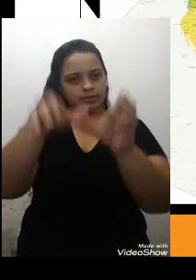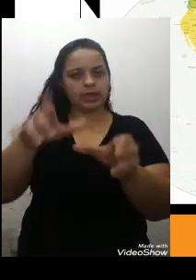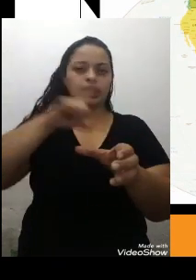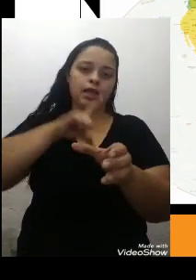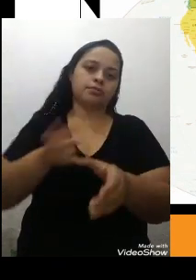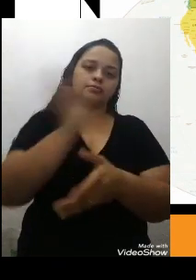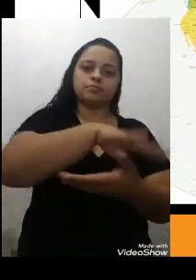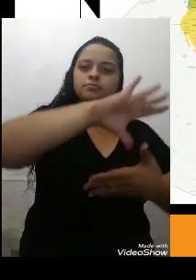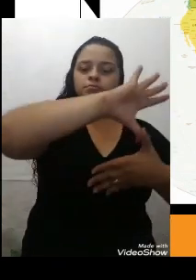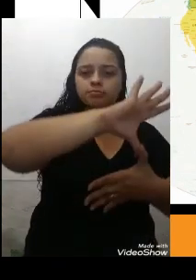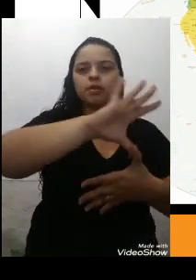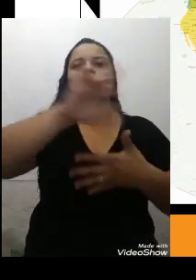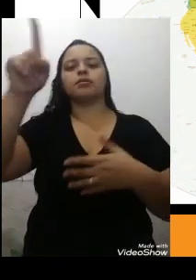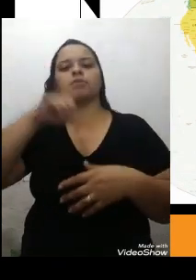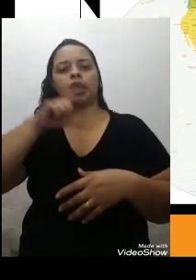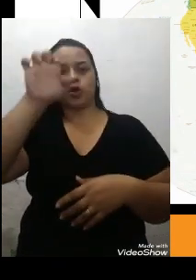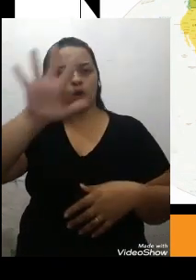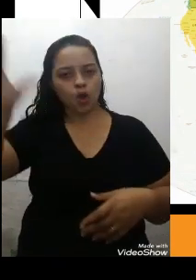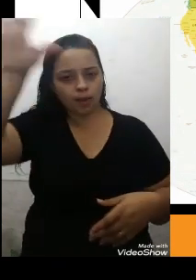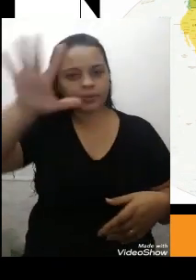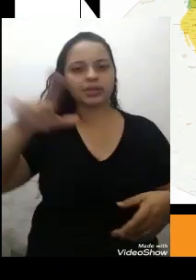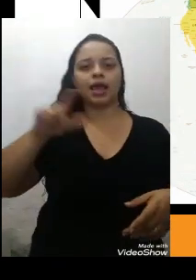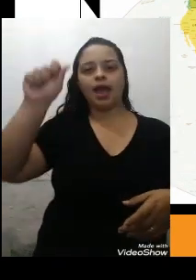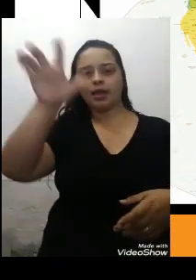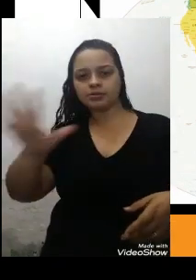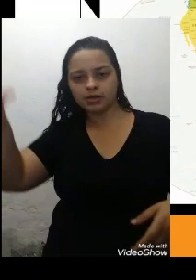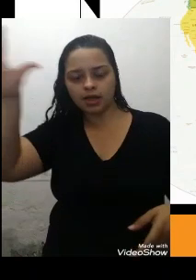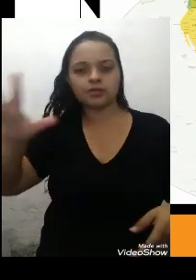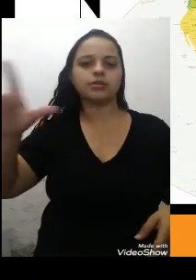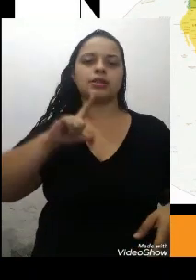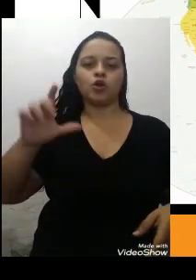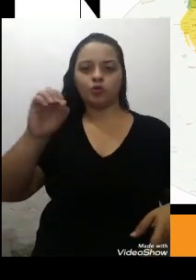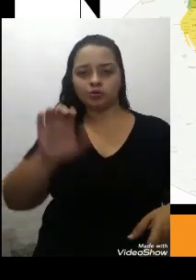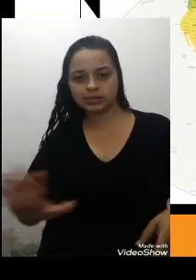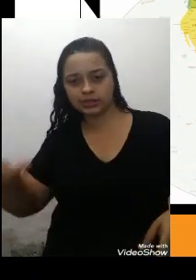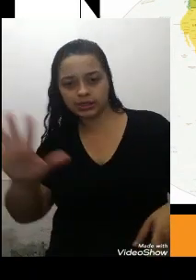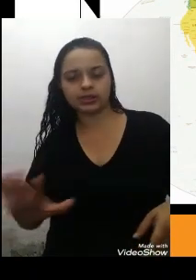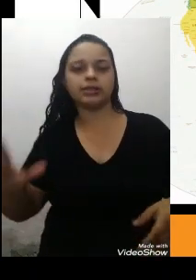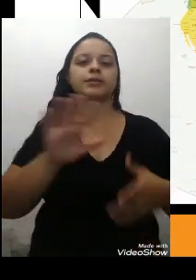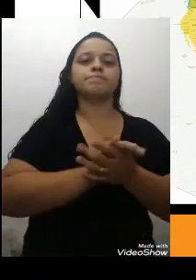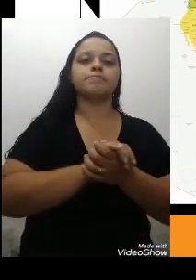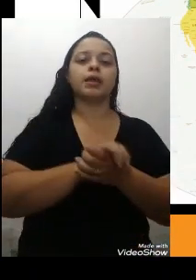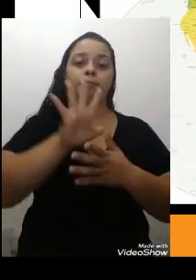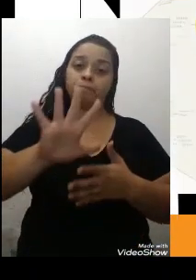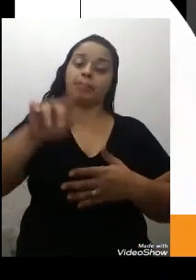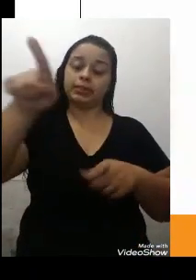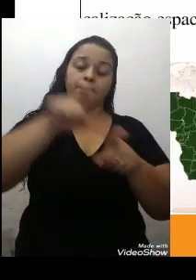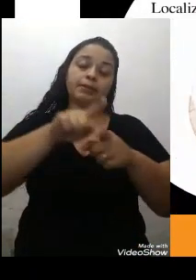americano, continente europeu, continente asiático, a Oceania e a África.